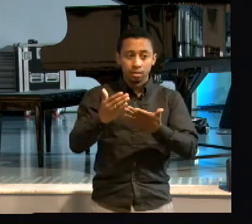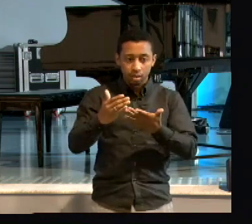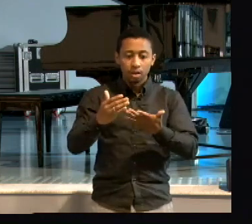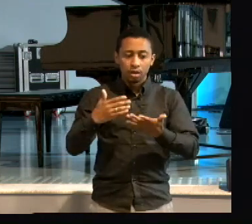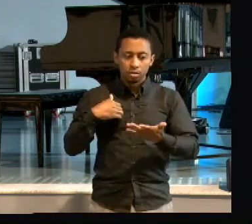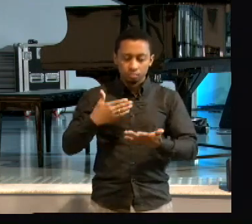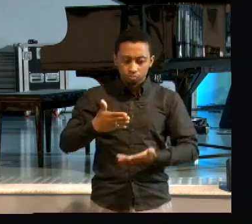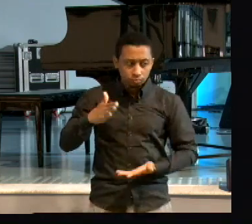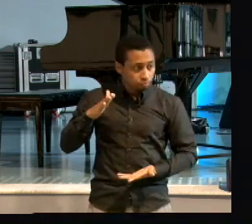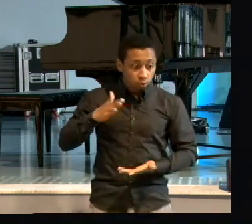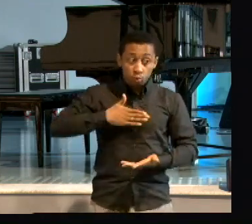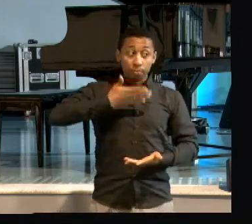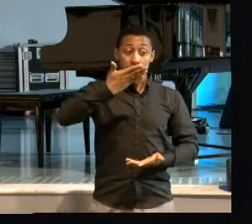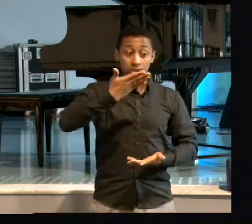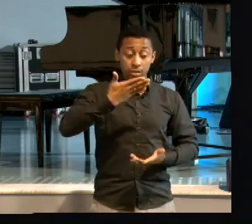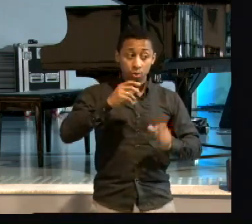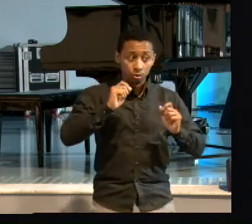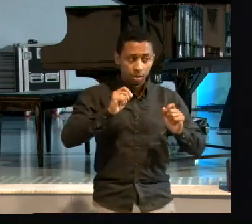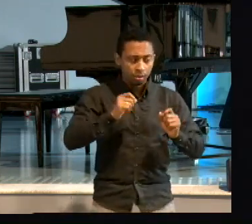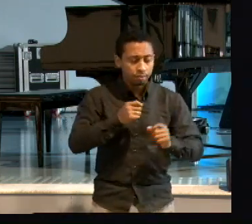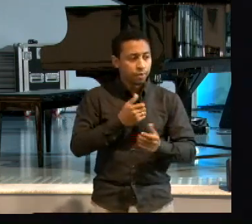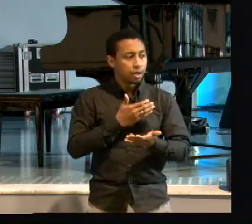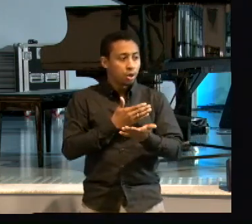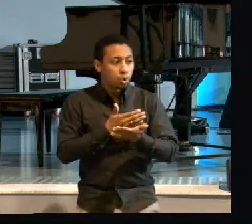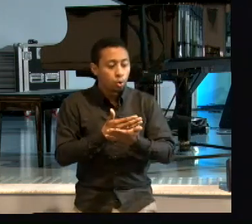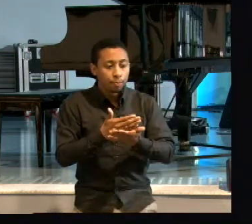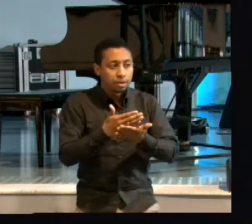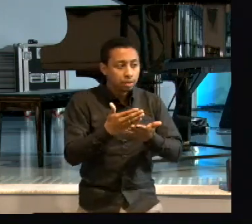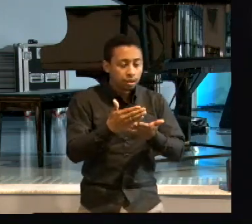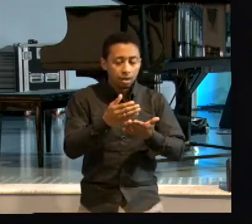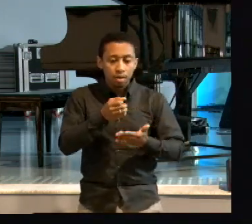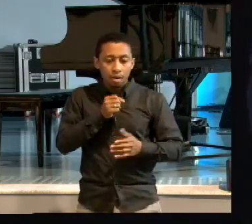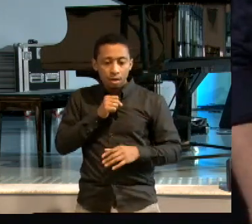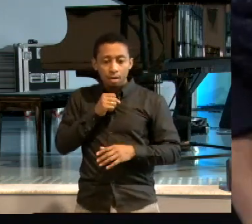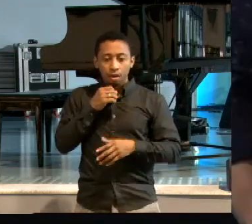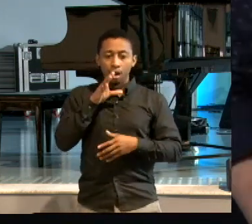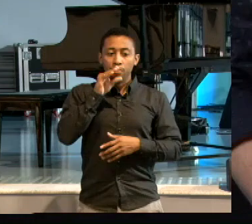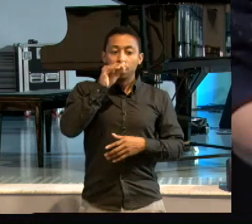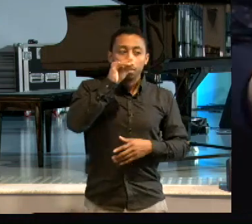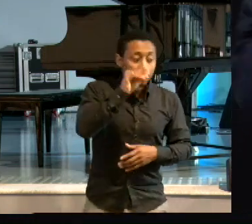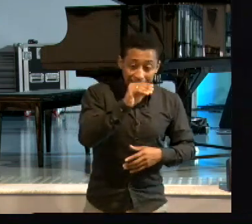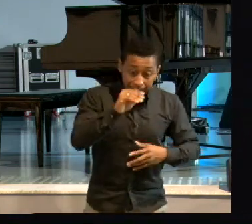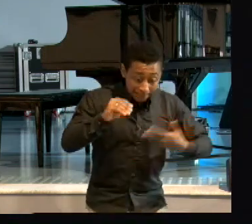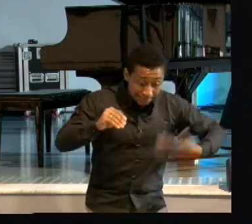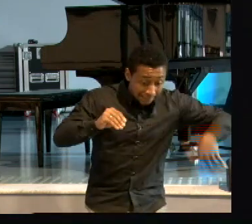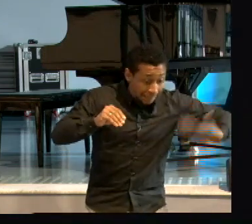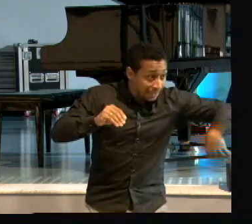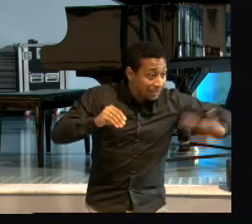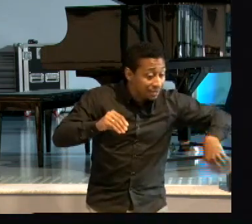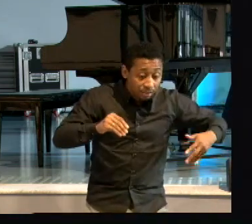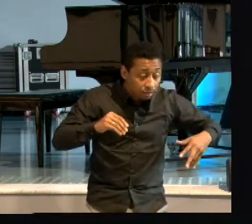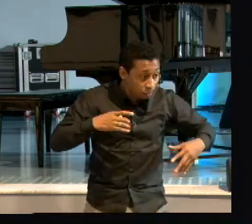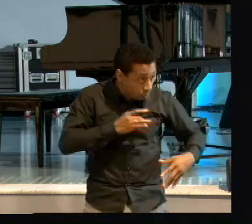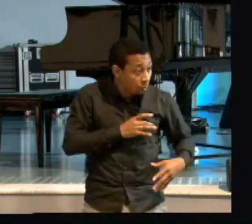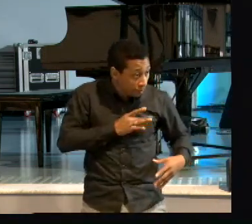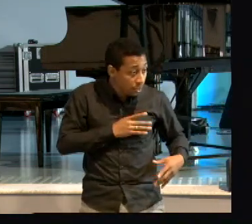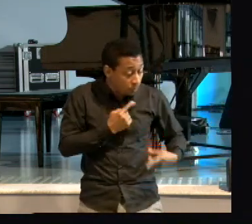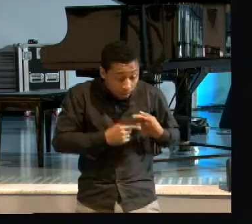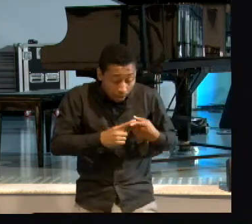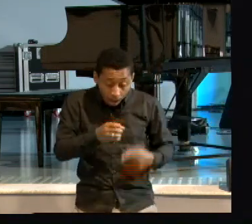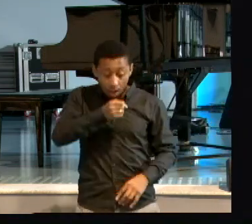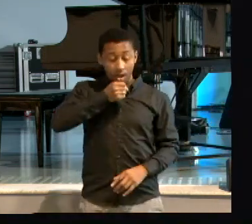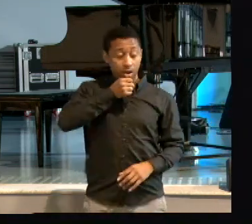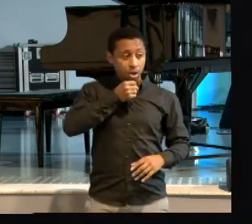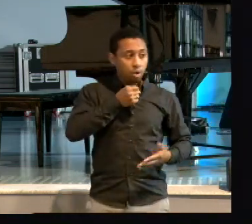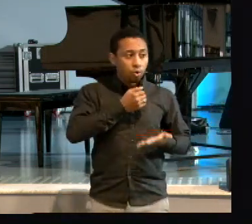Eu me vi falando, na verdade aquele negócio escapou da minha boca, a hora que eu vi já tinha saído, não deu para segurar. Eu me vi segurando aquele microfone